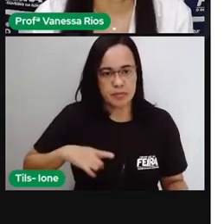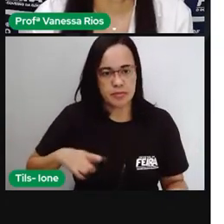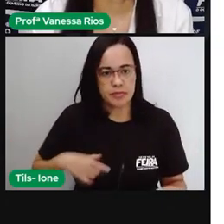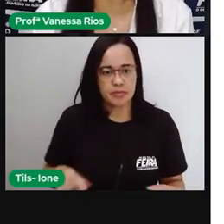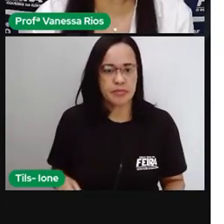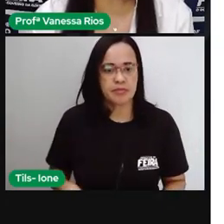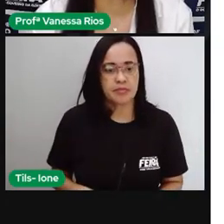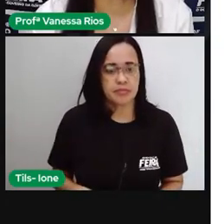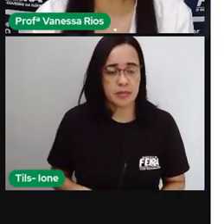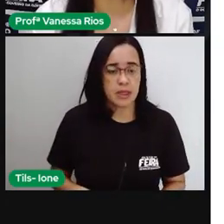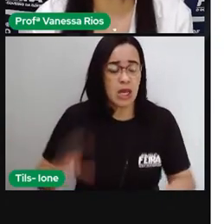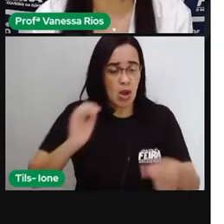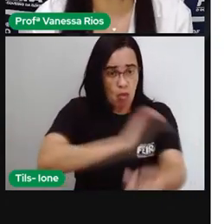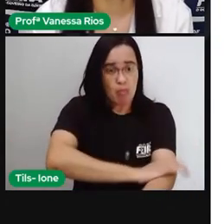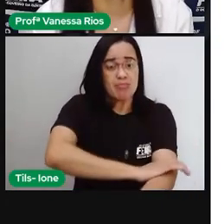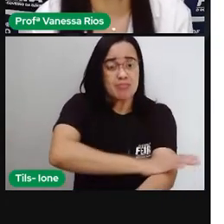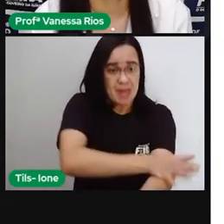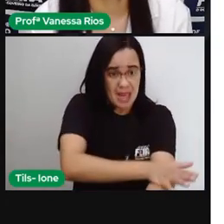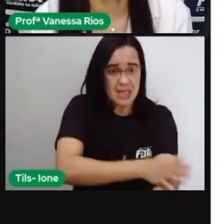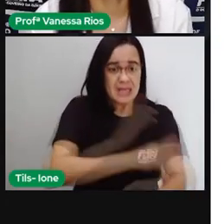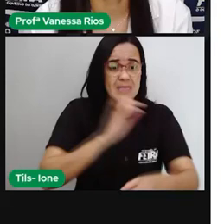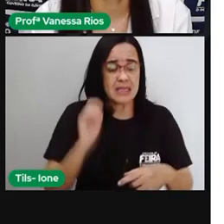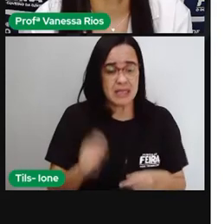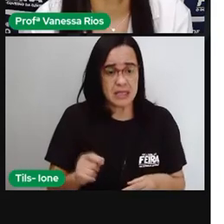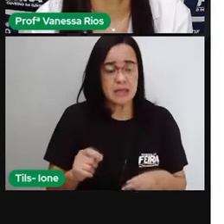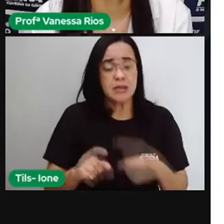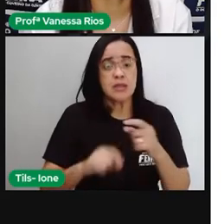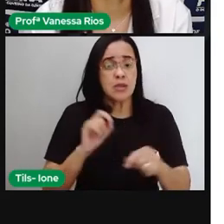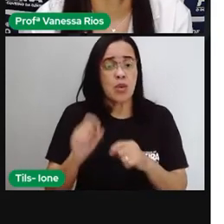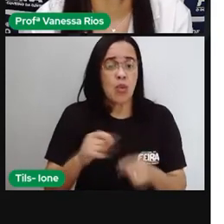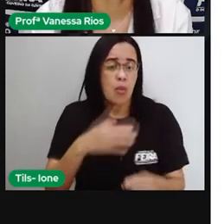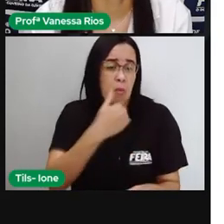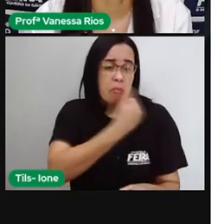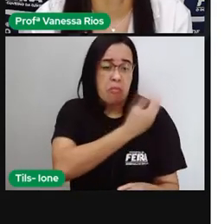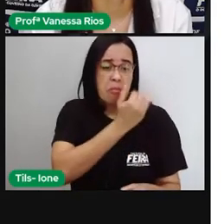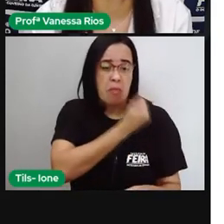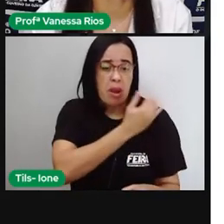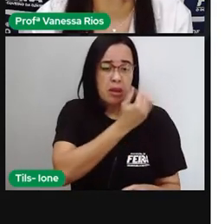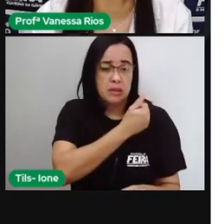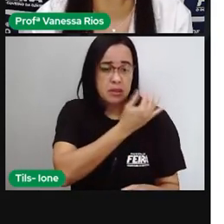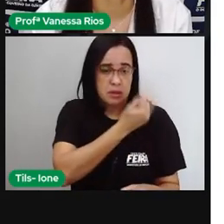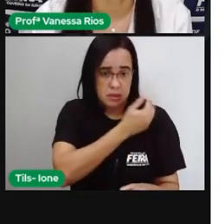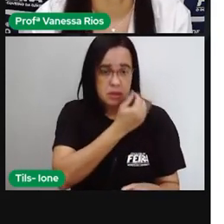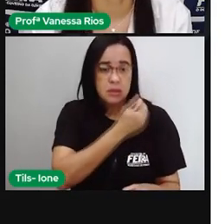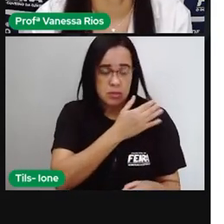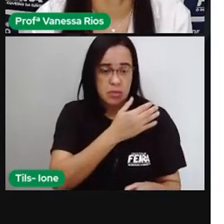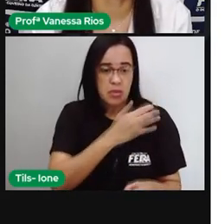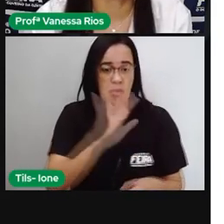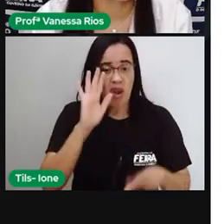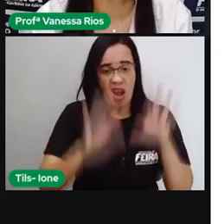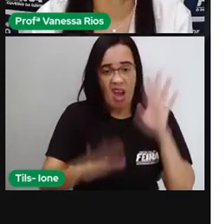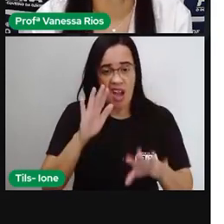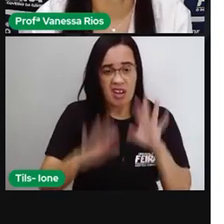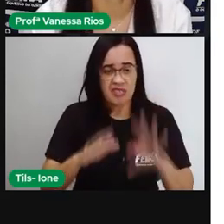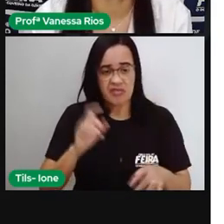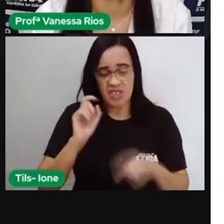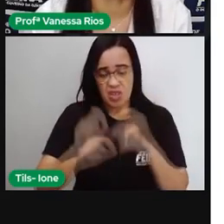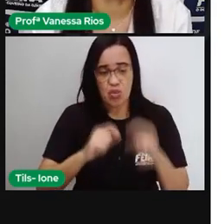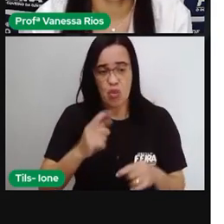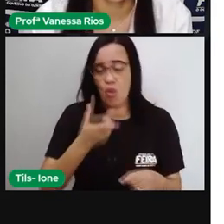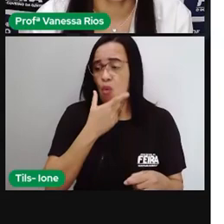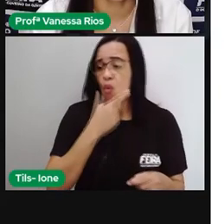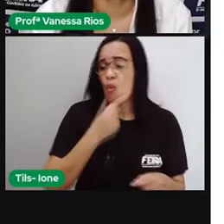E aí, além do racismo, as principais formas de preconceito podem incluir o machismo, a homofobia, a